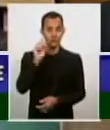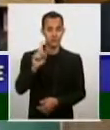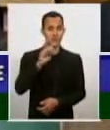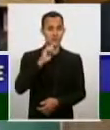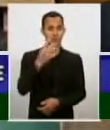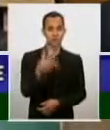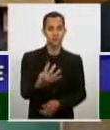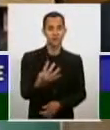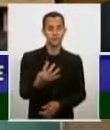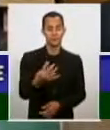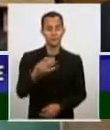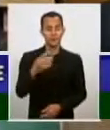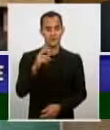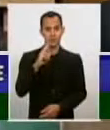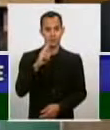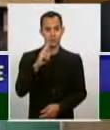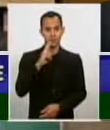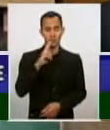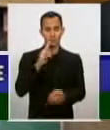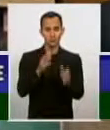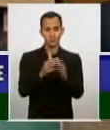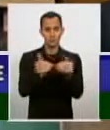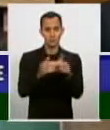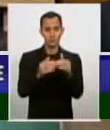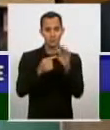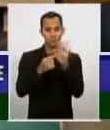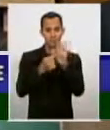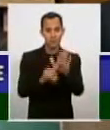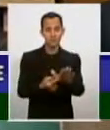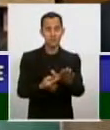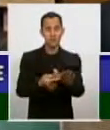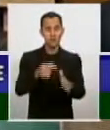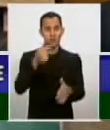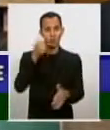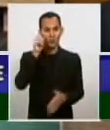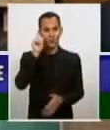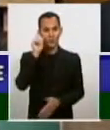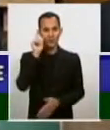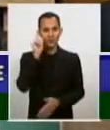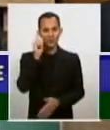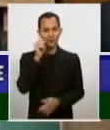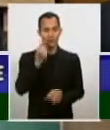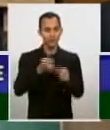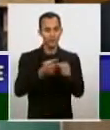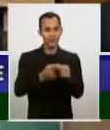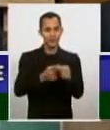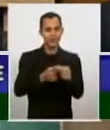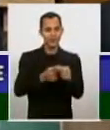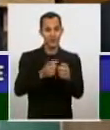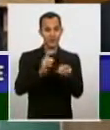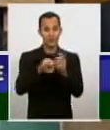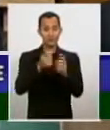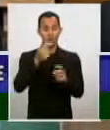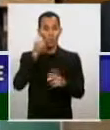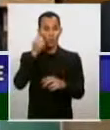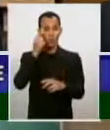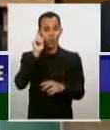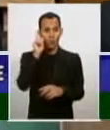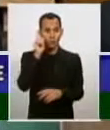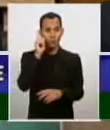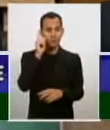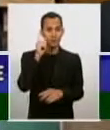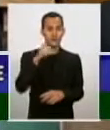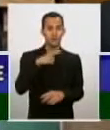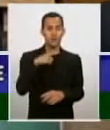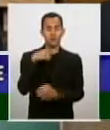4, segunda-feira. Os requerimentos apresentados na manhã de ontem, uma vez que a nossa sessão ontem foi uma sessão